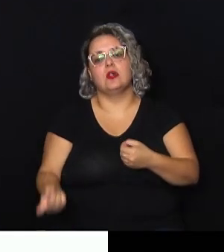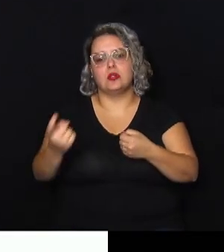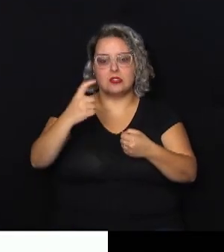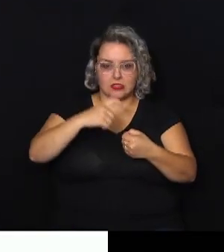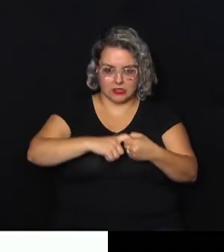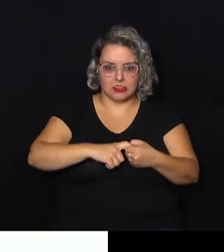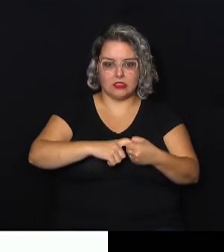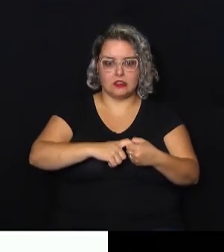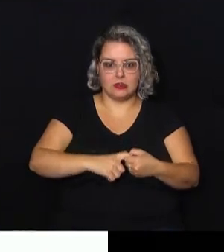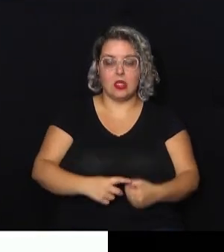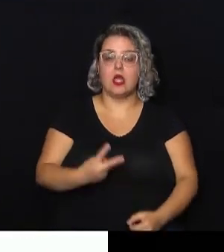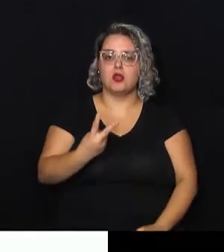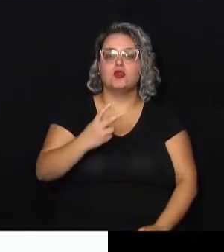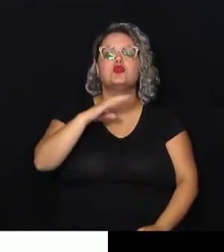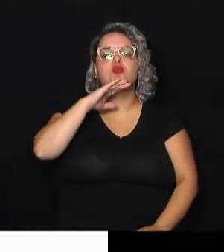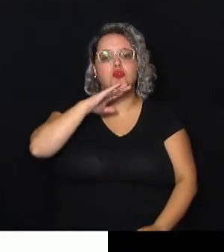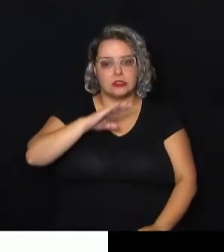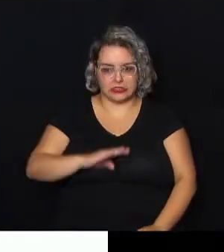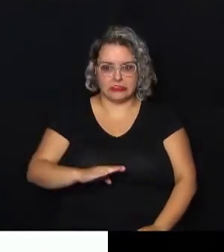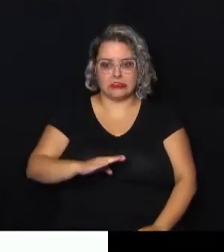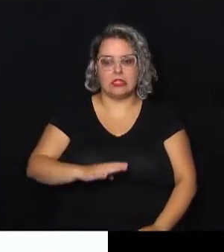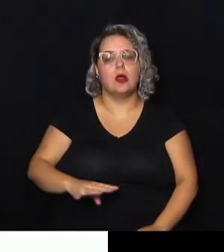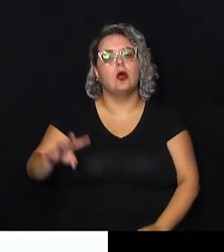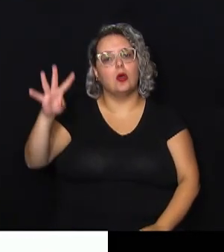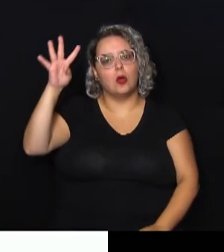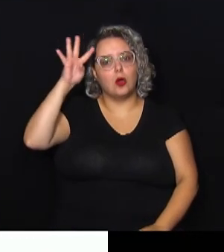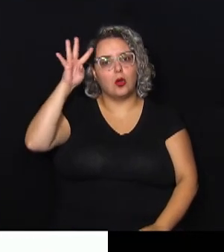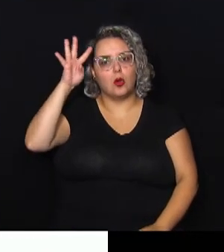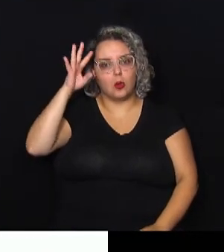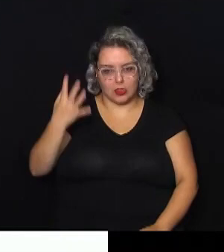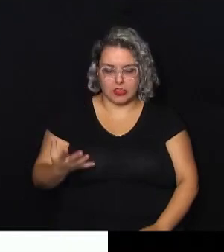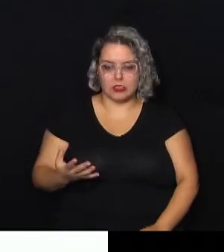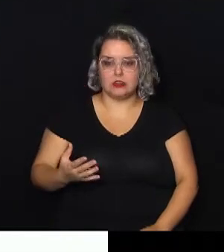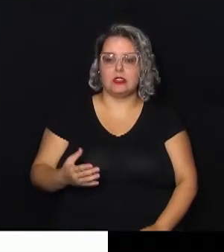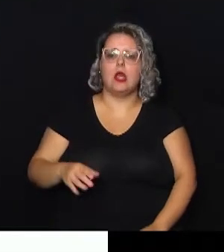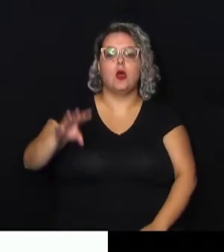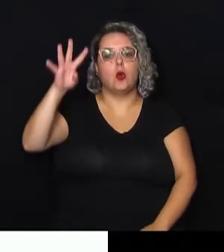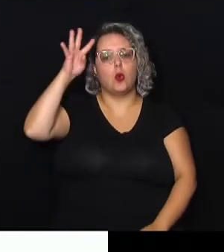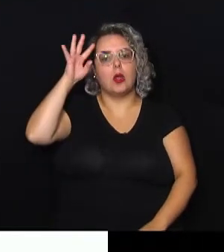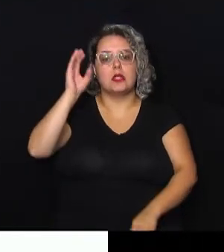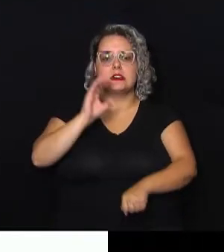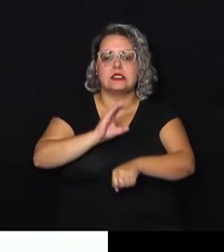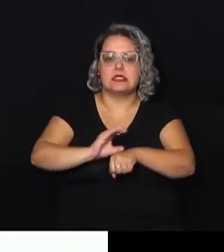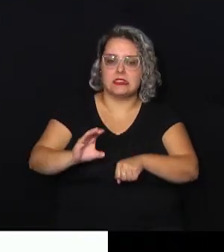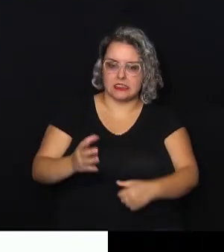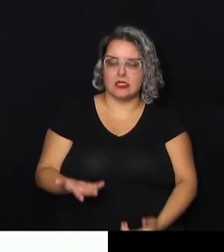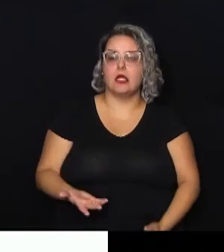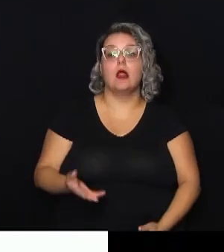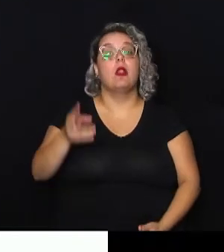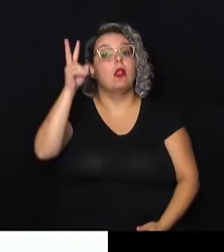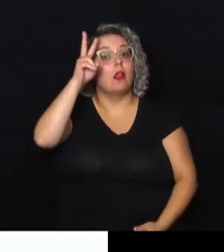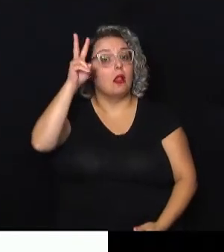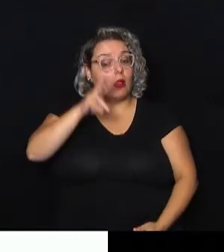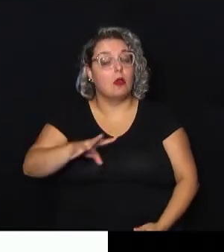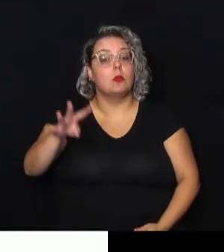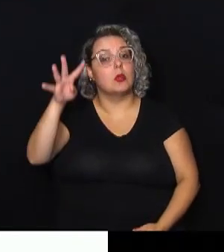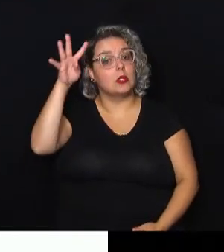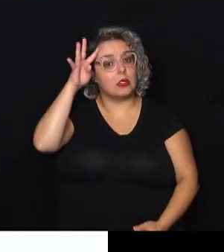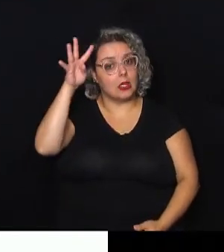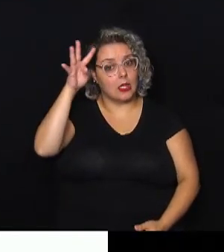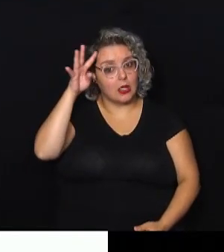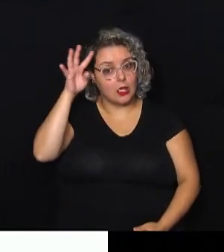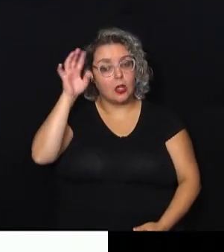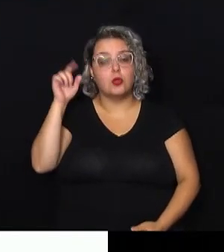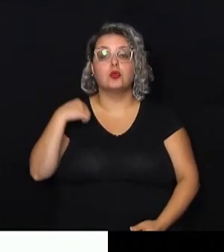retomadas às 2h da tarde da quarta-feira de cinzas. Lembrando que na quarta-feira